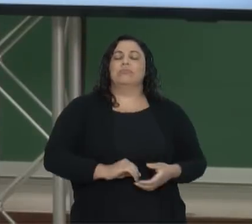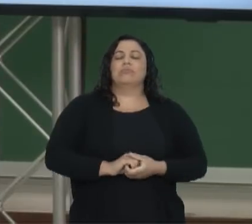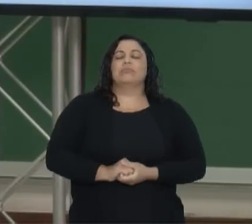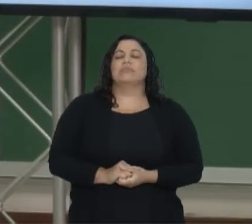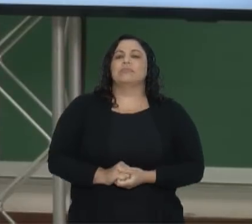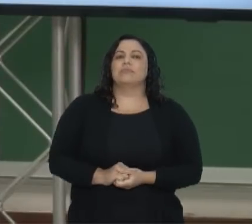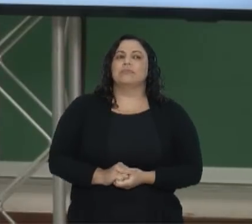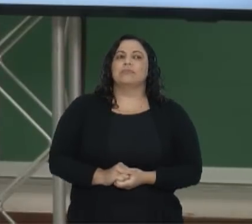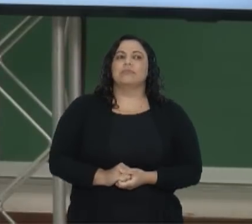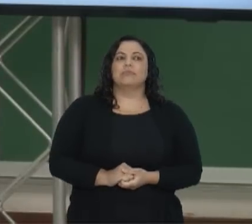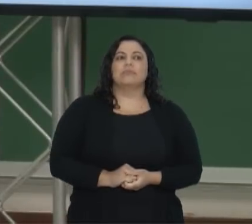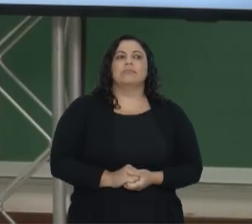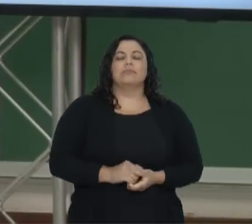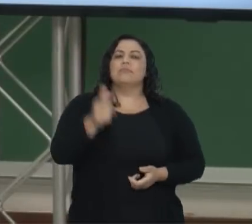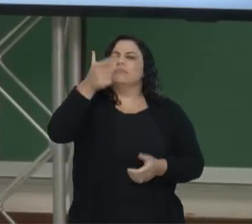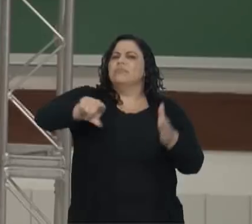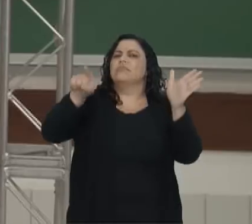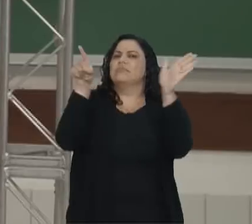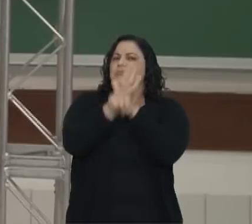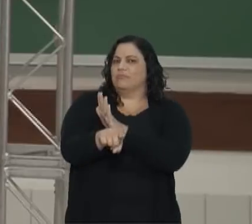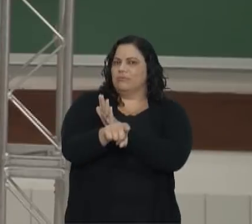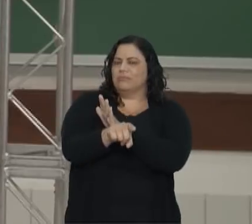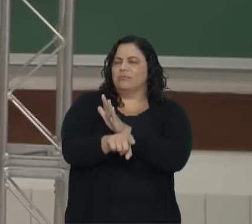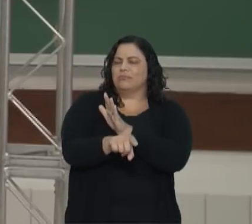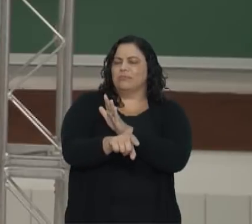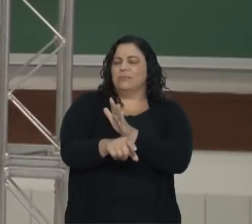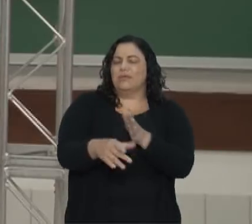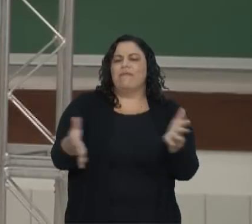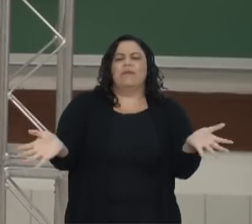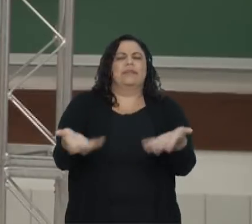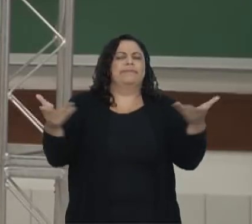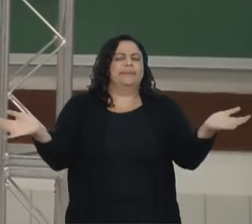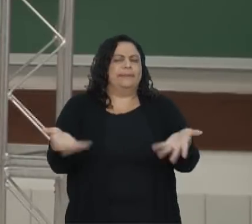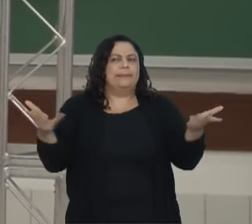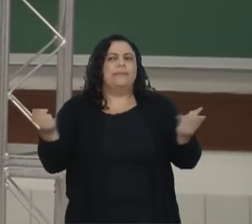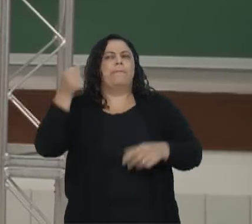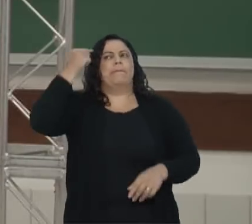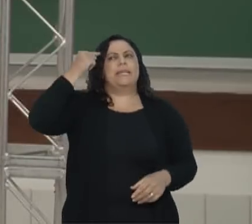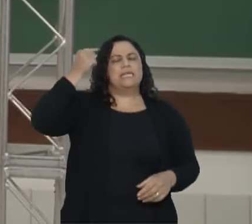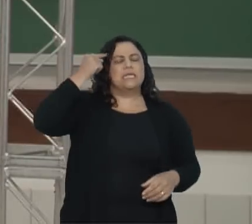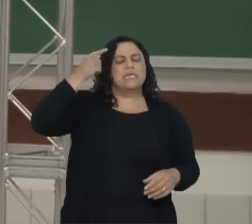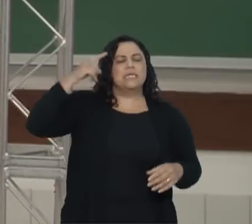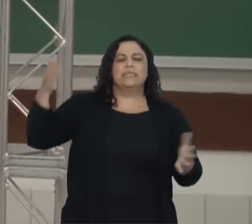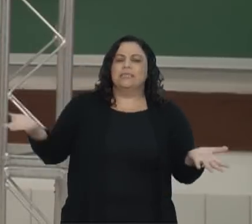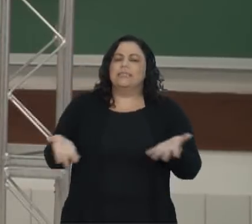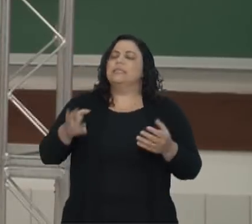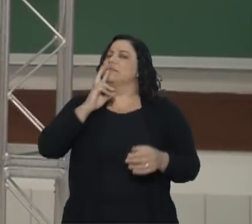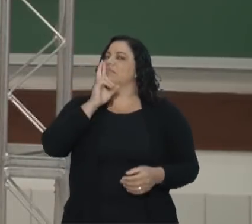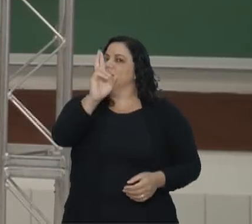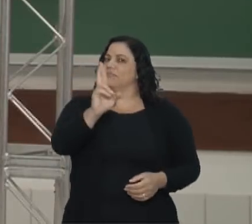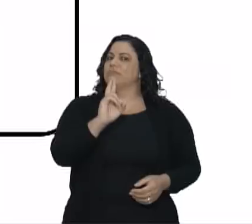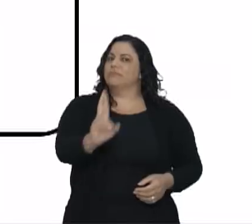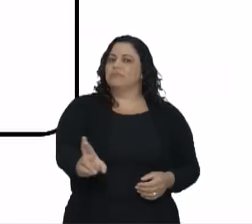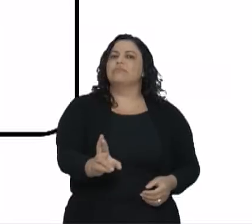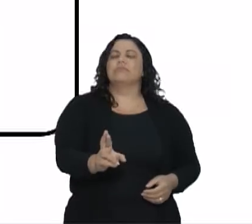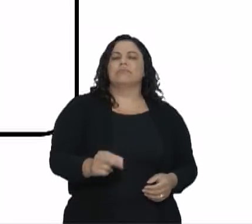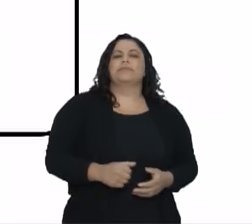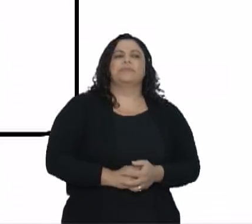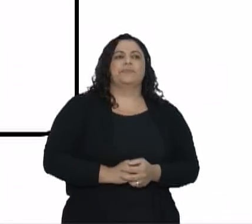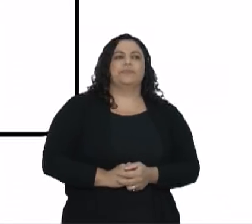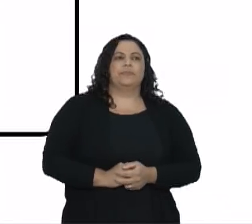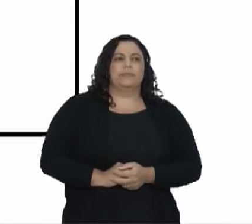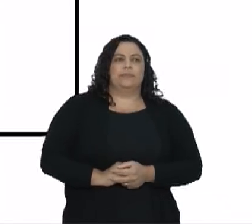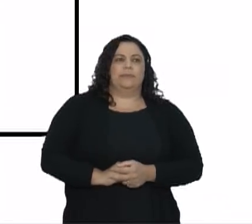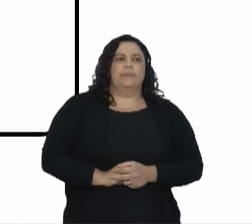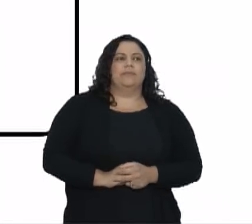Continuando lá, outra perguntinha, vamos dar uma agitadinha aí, vamos pensar um pouquinho e colocar as respostas lá. Quando a capoeira